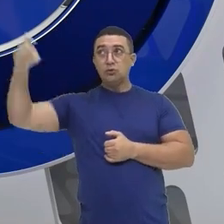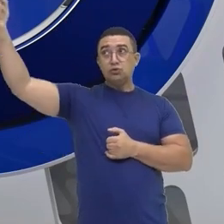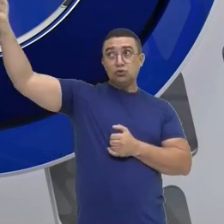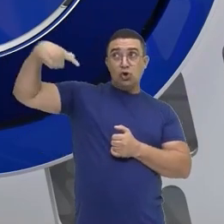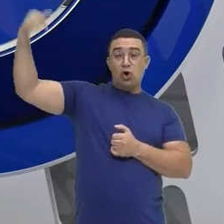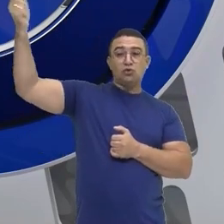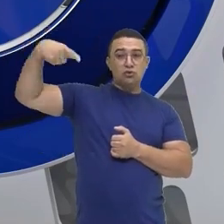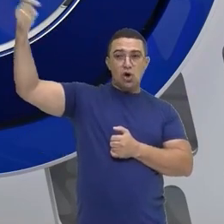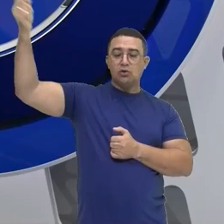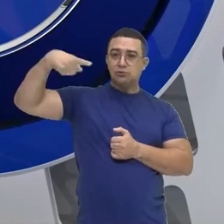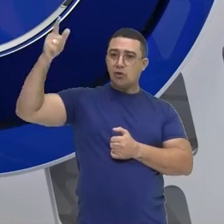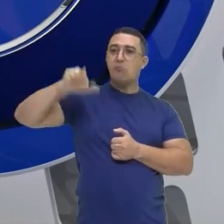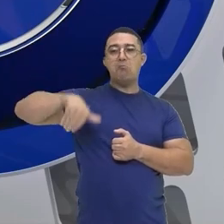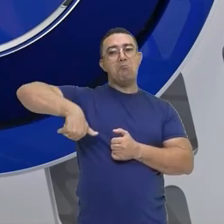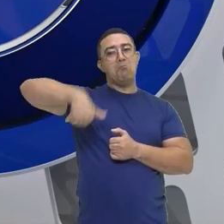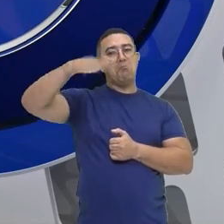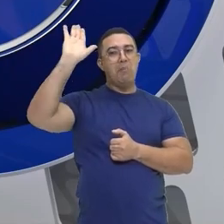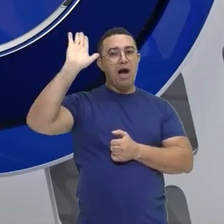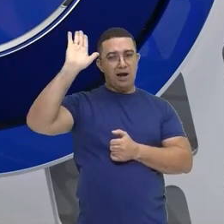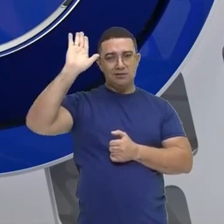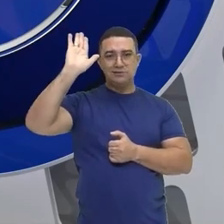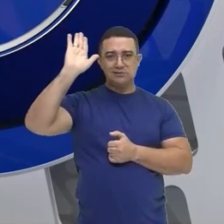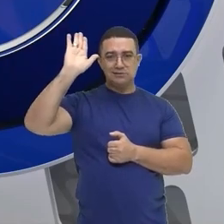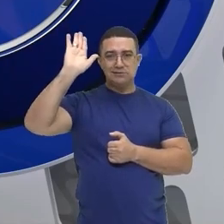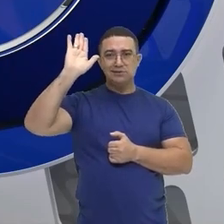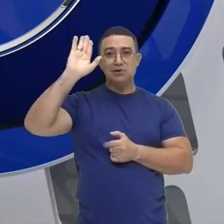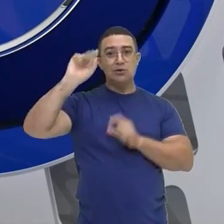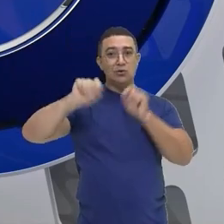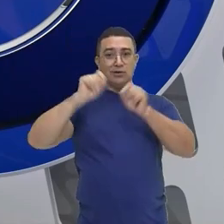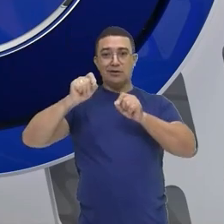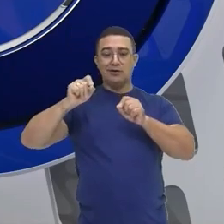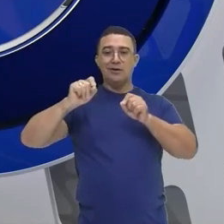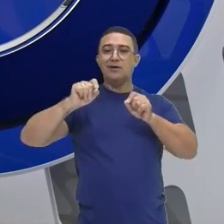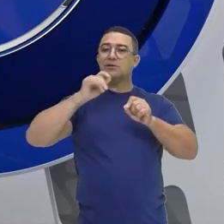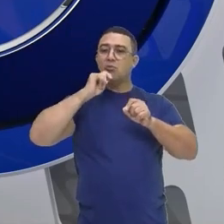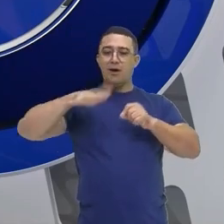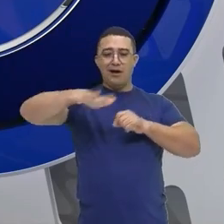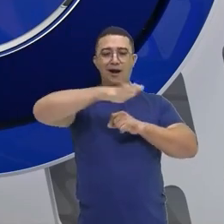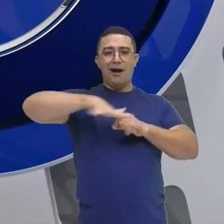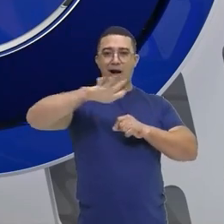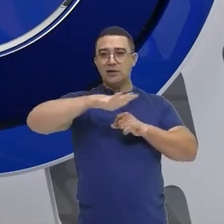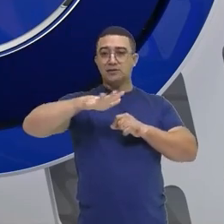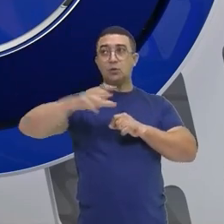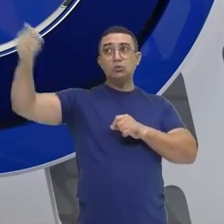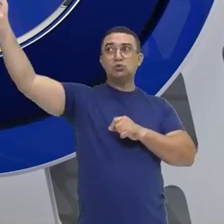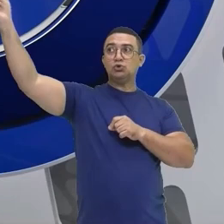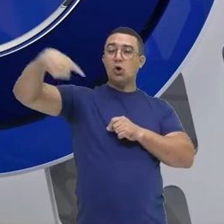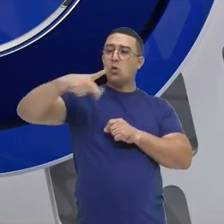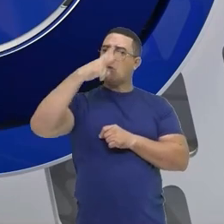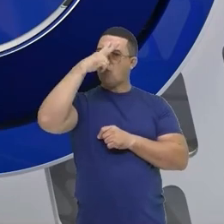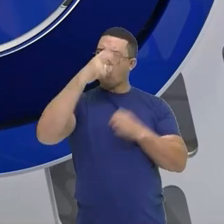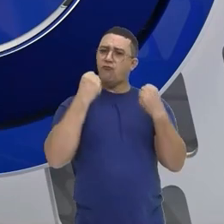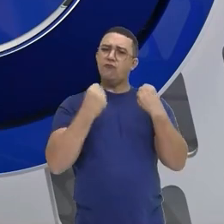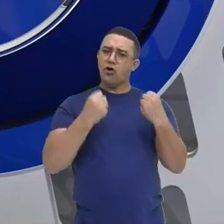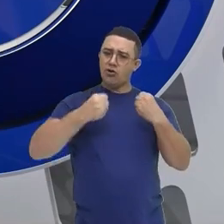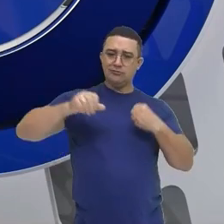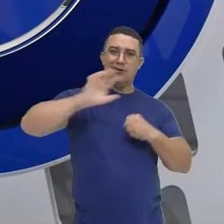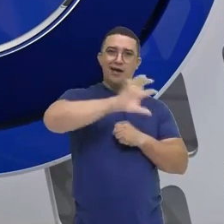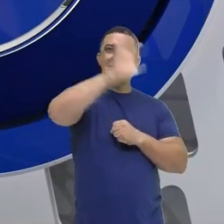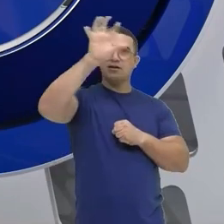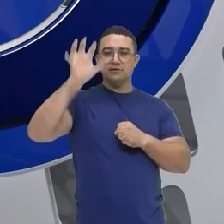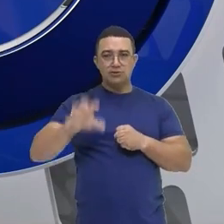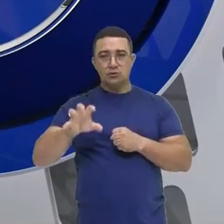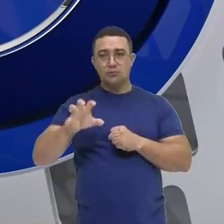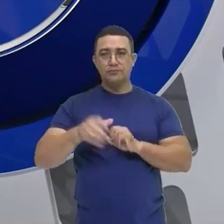incidem mais perpendicularmente para aquela área, né? Então, eles incidem diretamente nessa região,